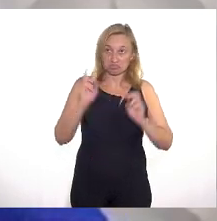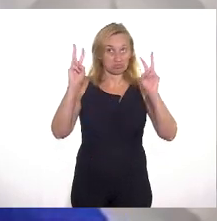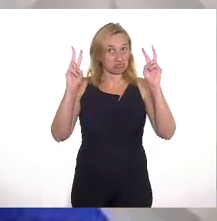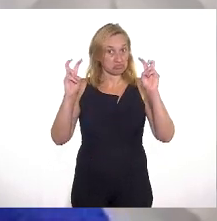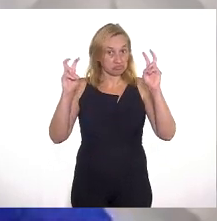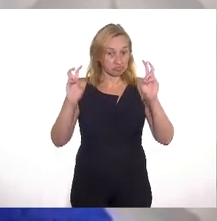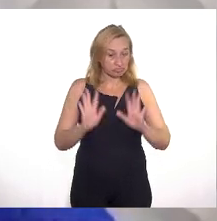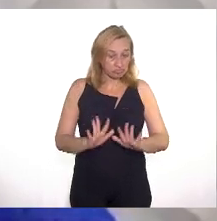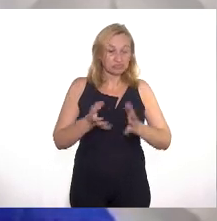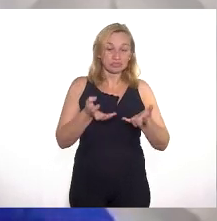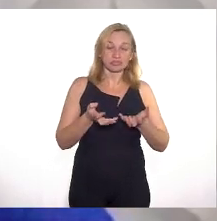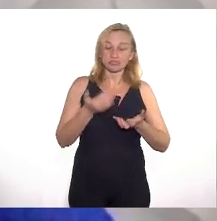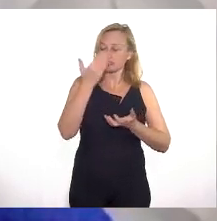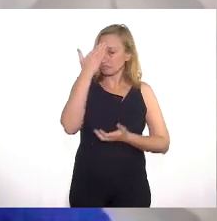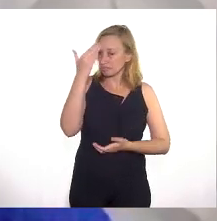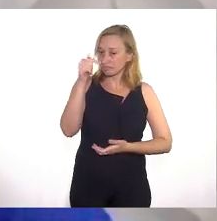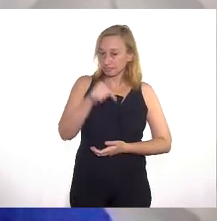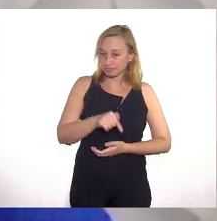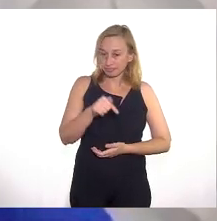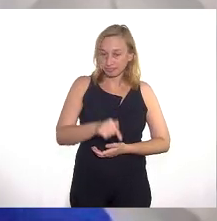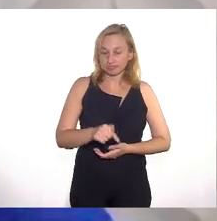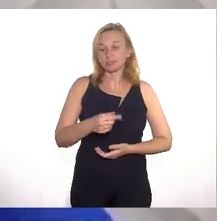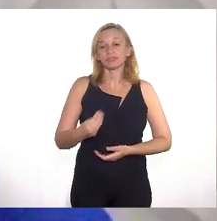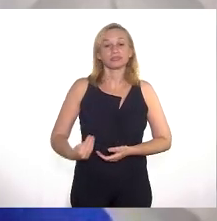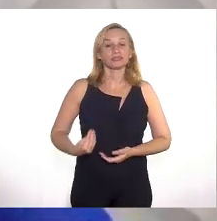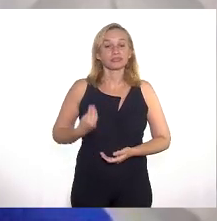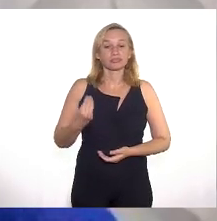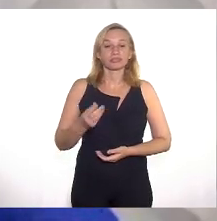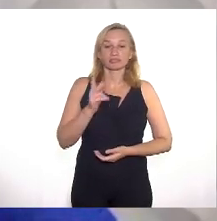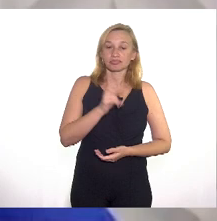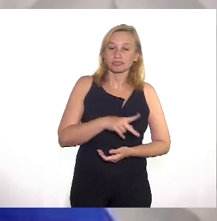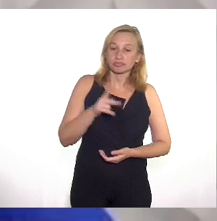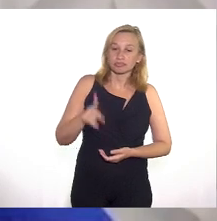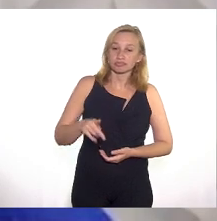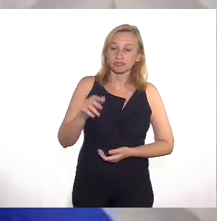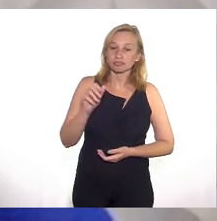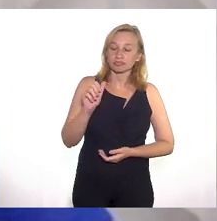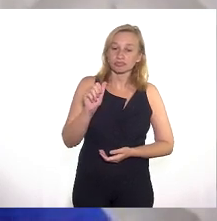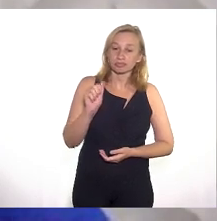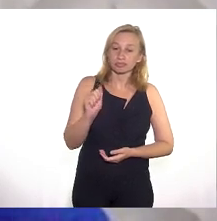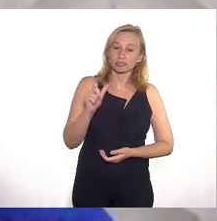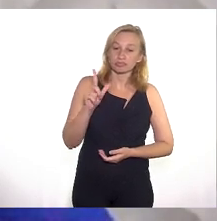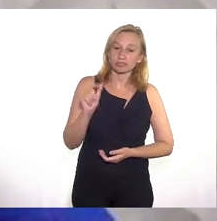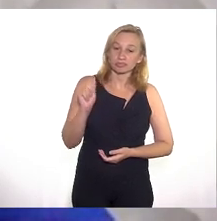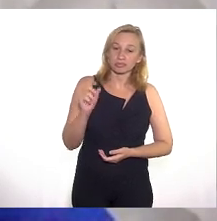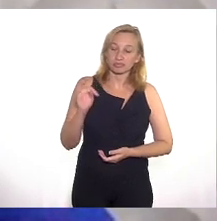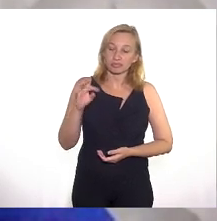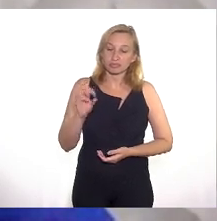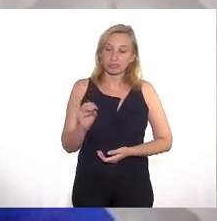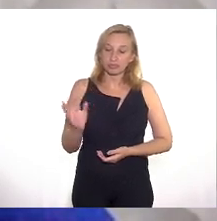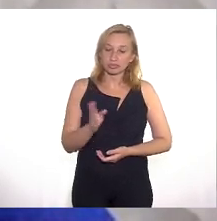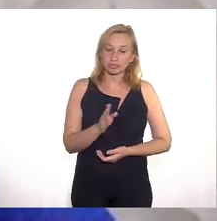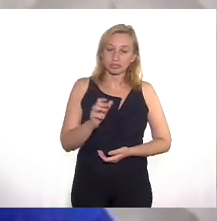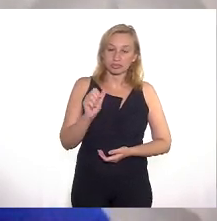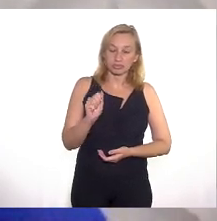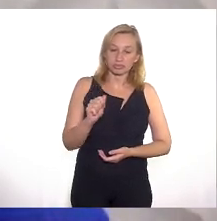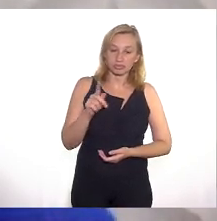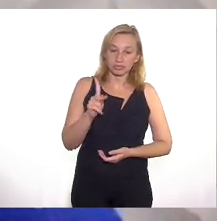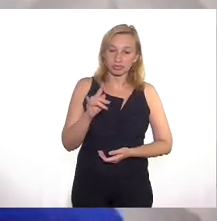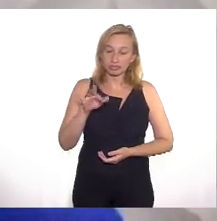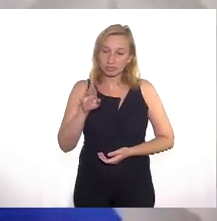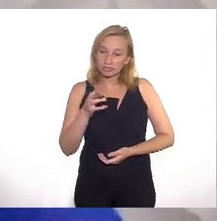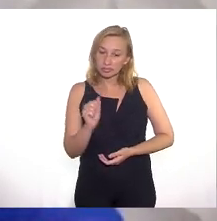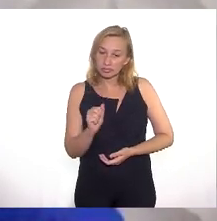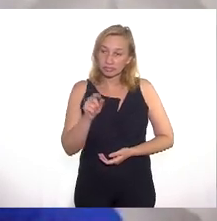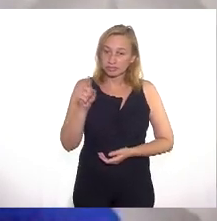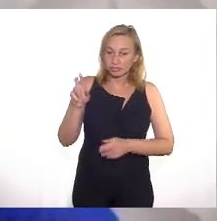né? Quero agradecer aqui a participação do professor Adacto Benedito e do professor Akira, ambos